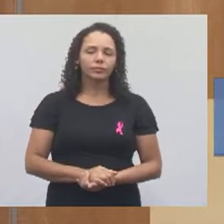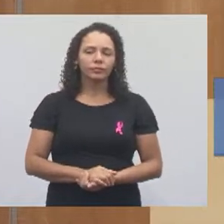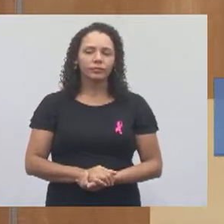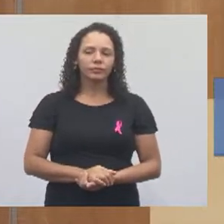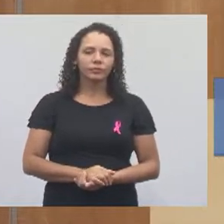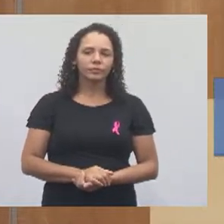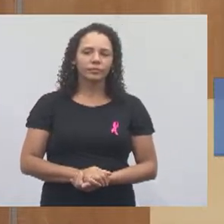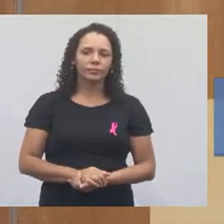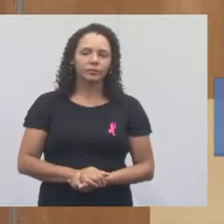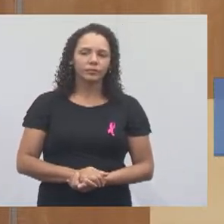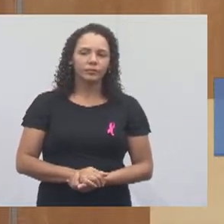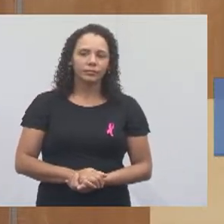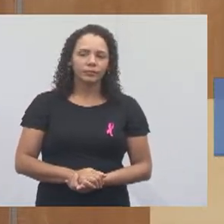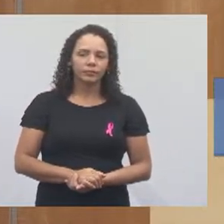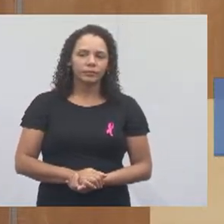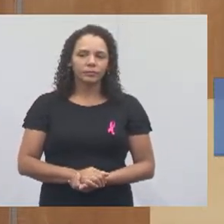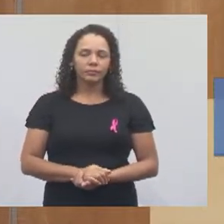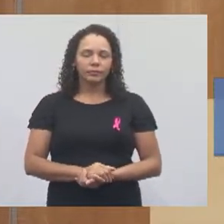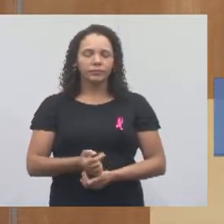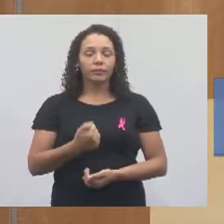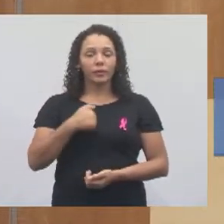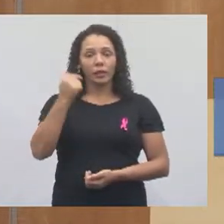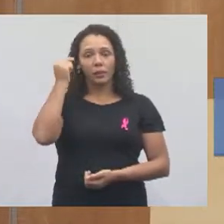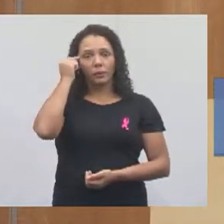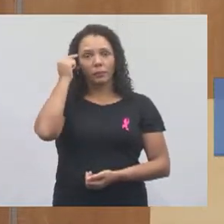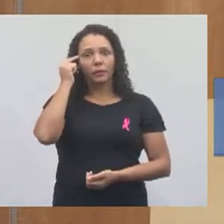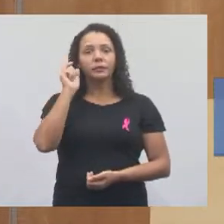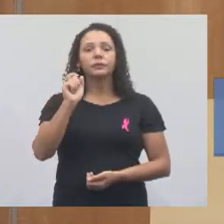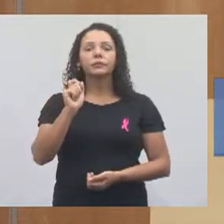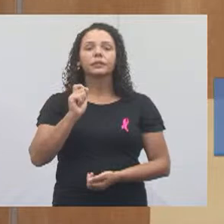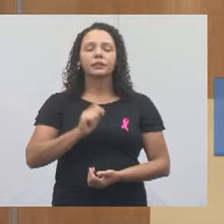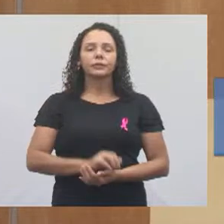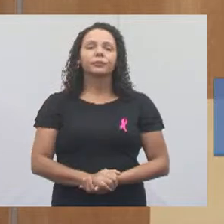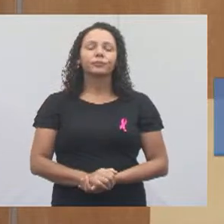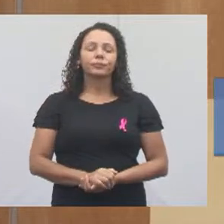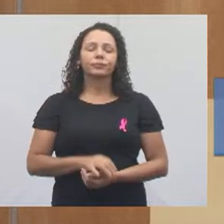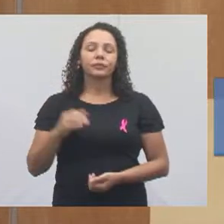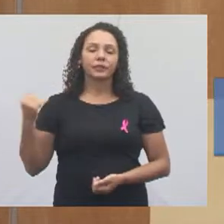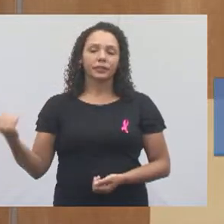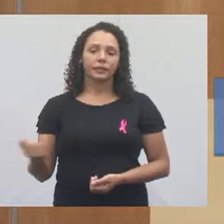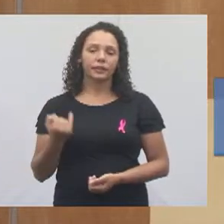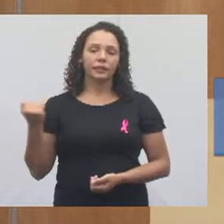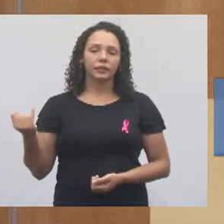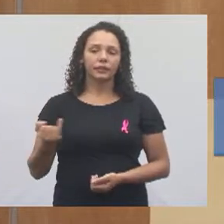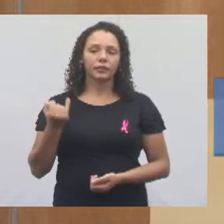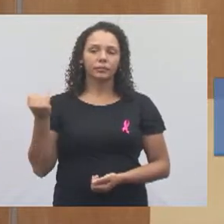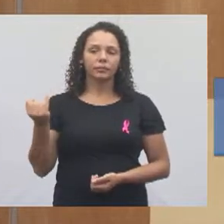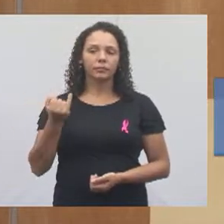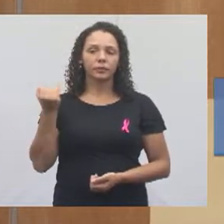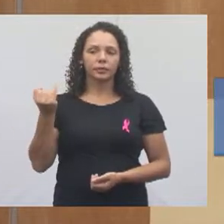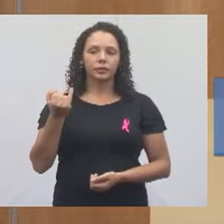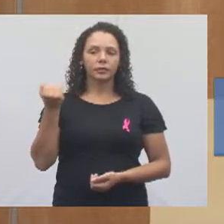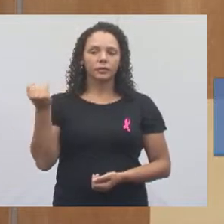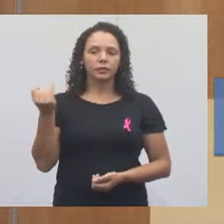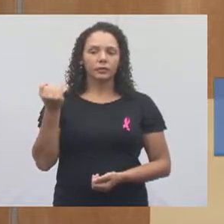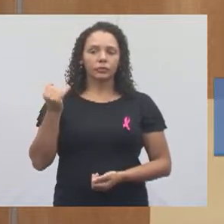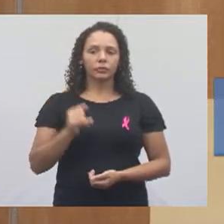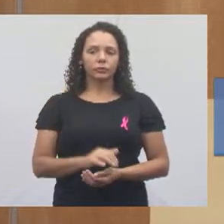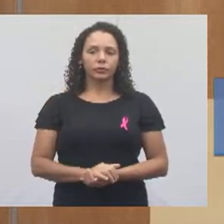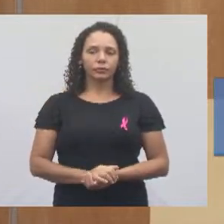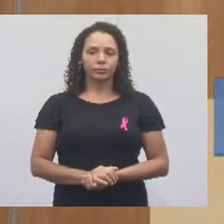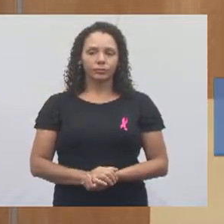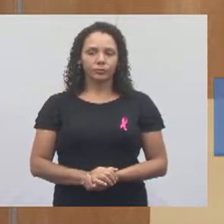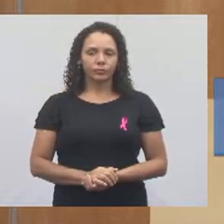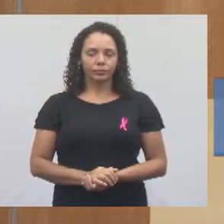E eu acho interessante e é importante quando nós